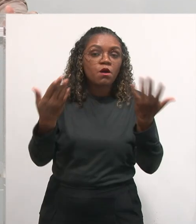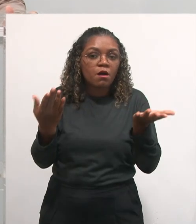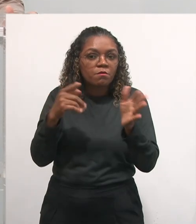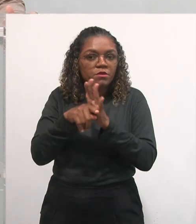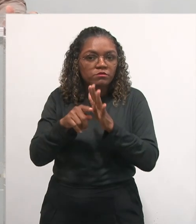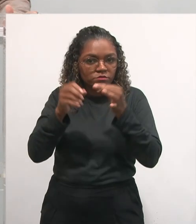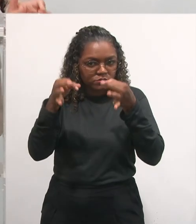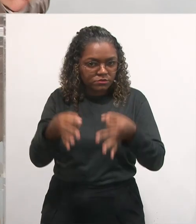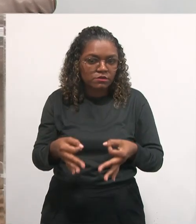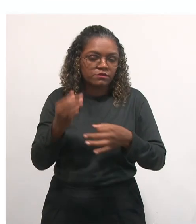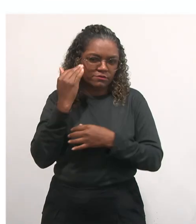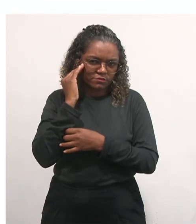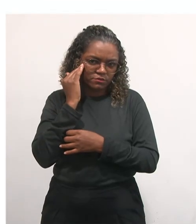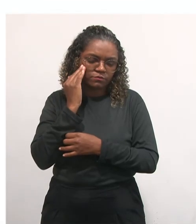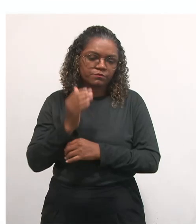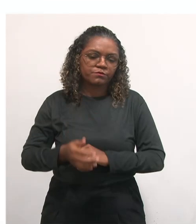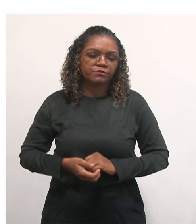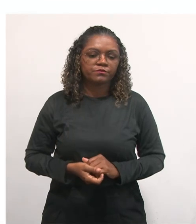situação, ok?